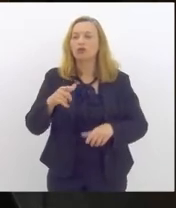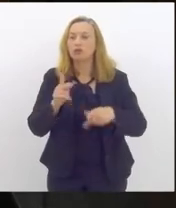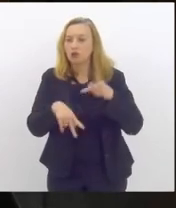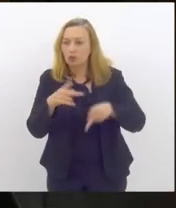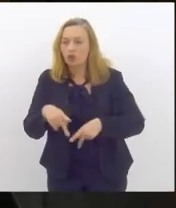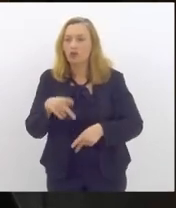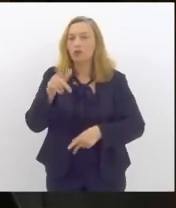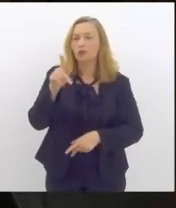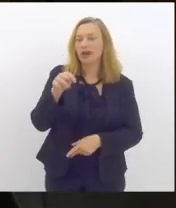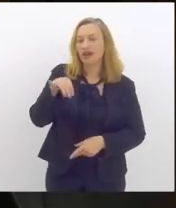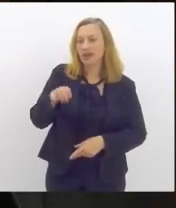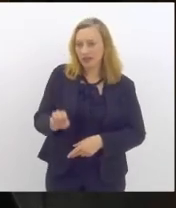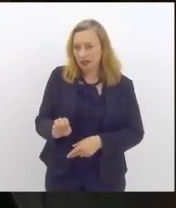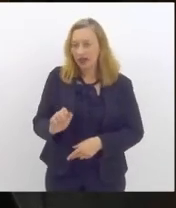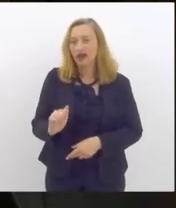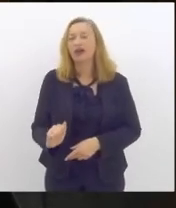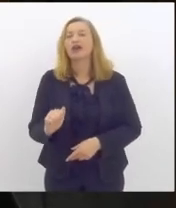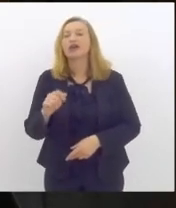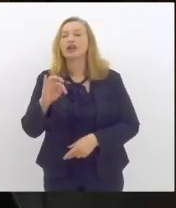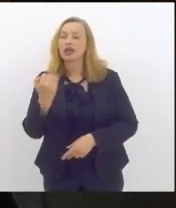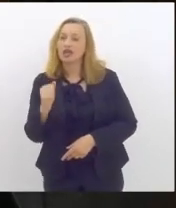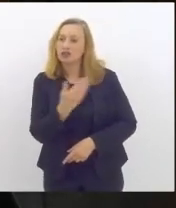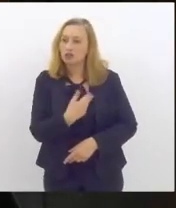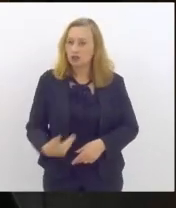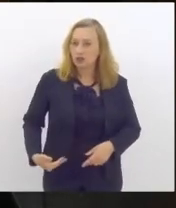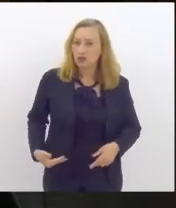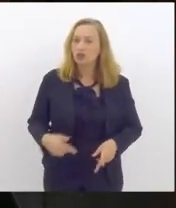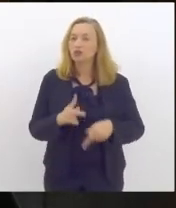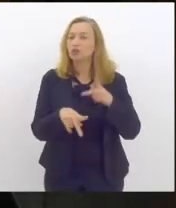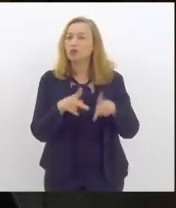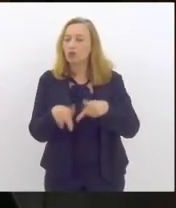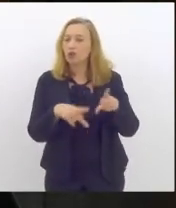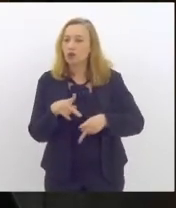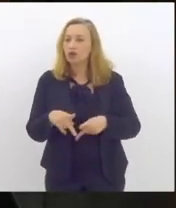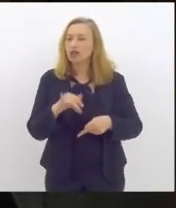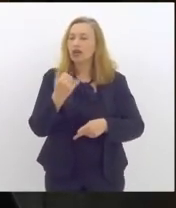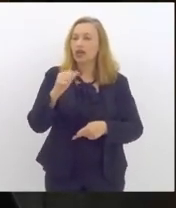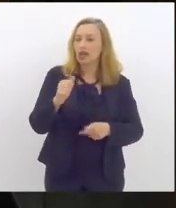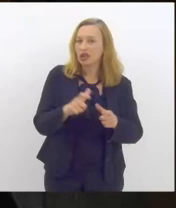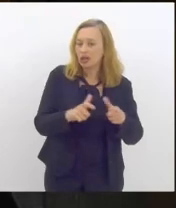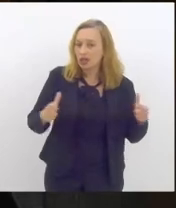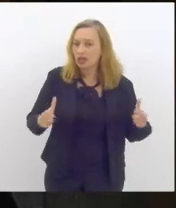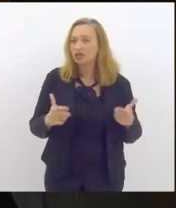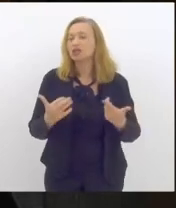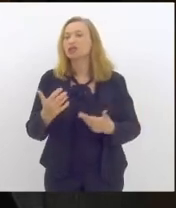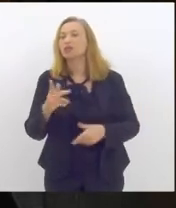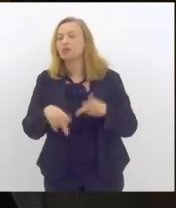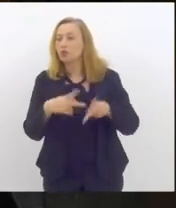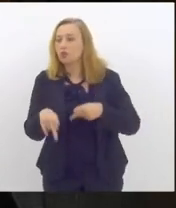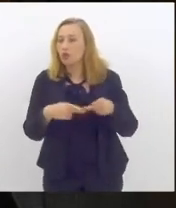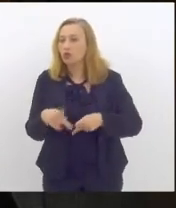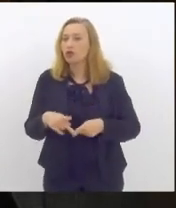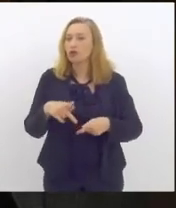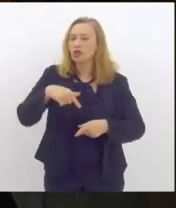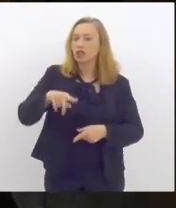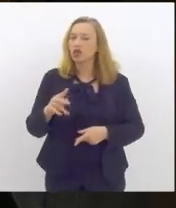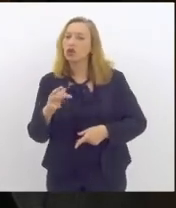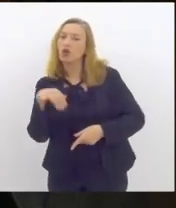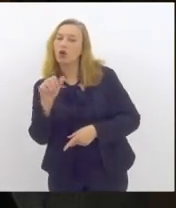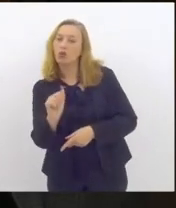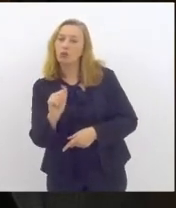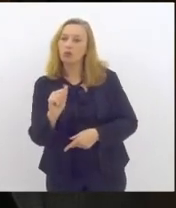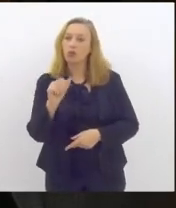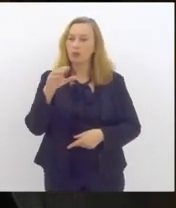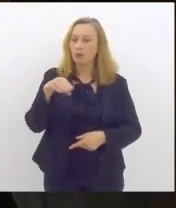Paquetá para a população da ilha do governador para a população da Ilha Grande para a população do Quilombo de